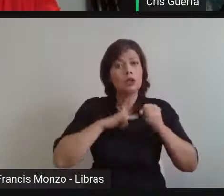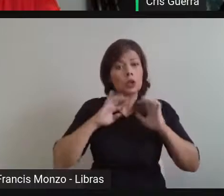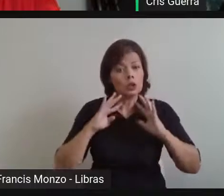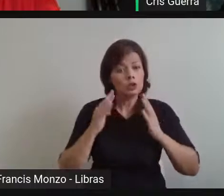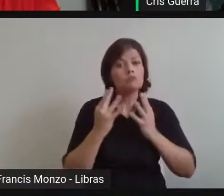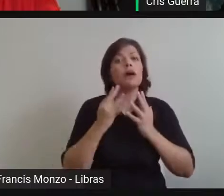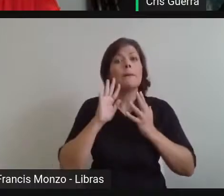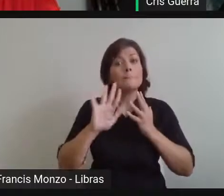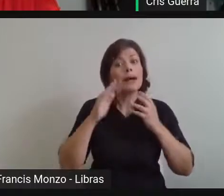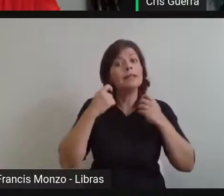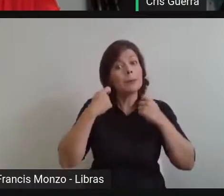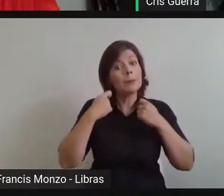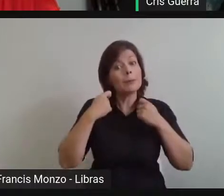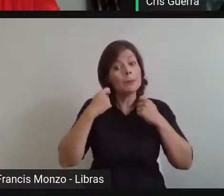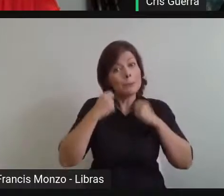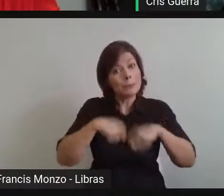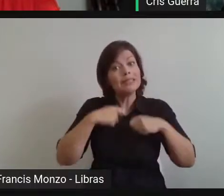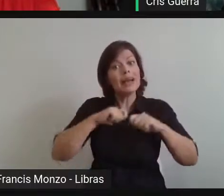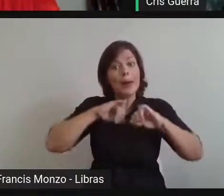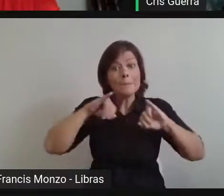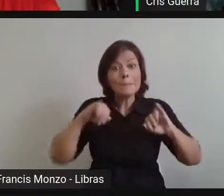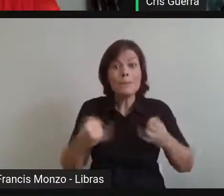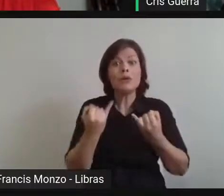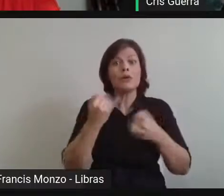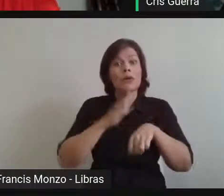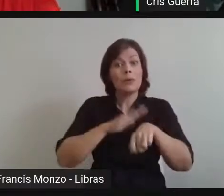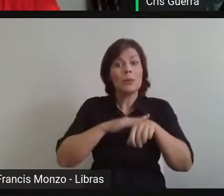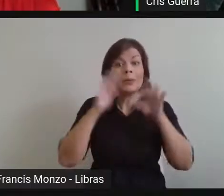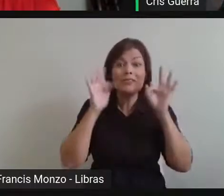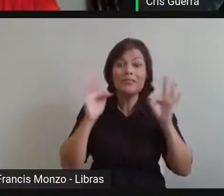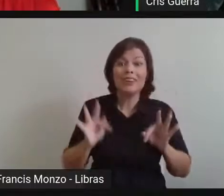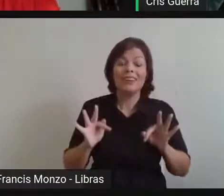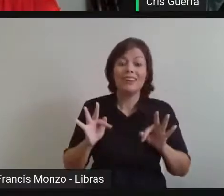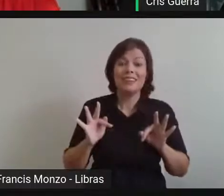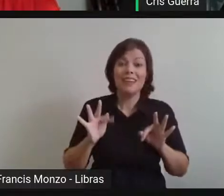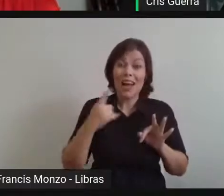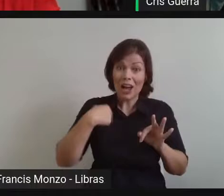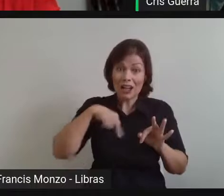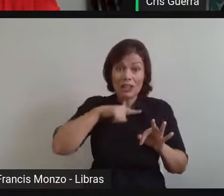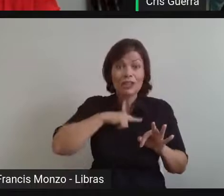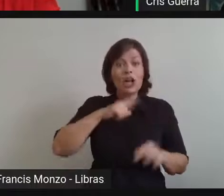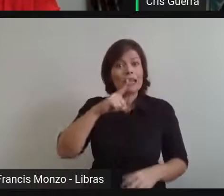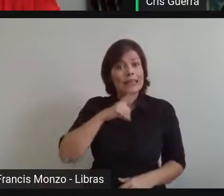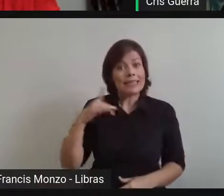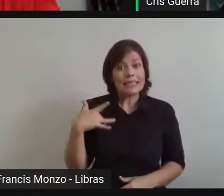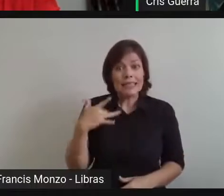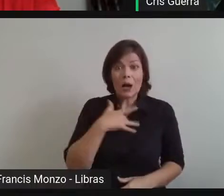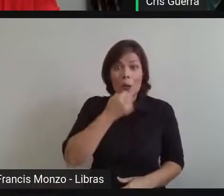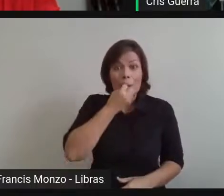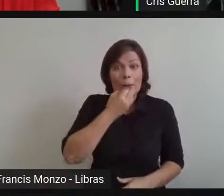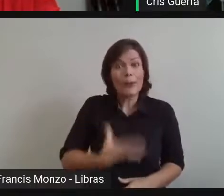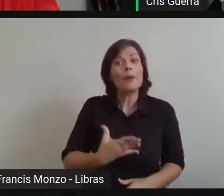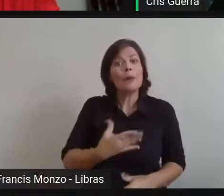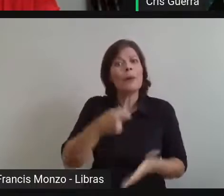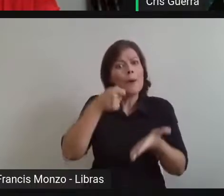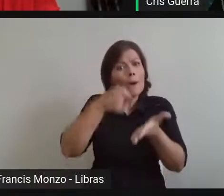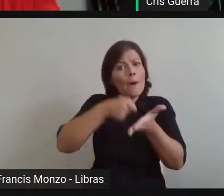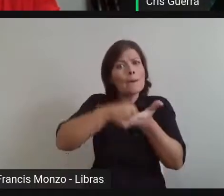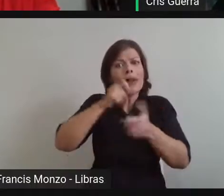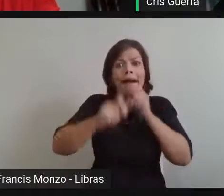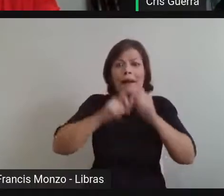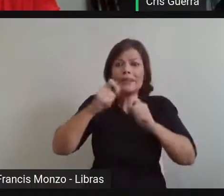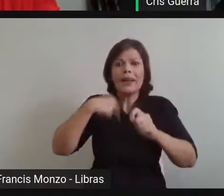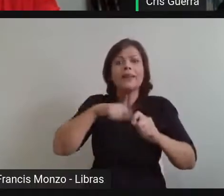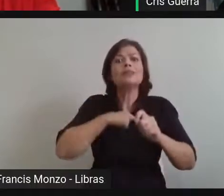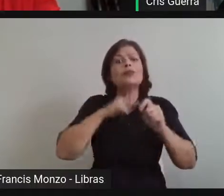gente tem a obrigação de estar muito feliz. Né? A gente tem, não é nem estar muito feliz sorrindo, mas assim, a gente tem a obrigação de entender o privilégio